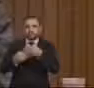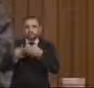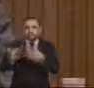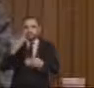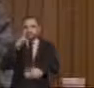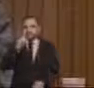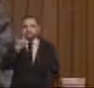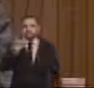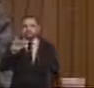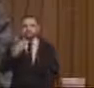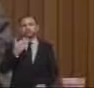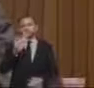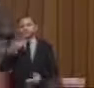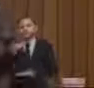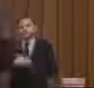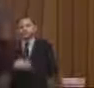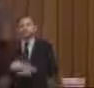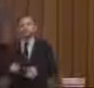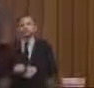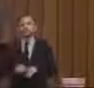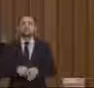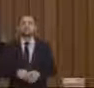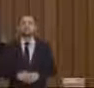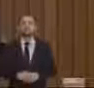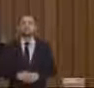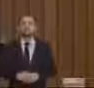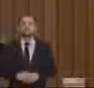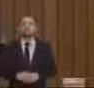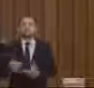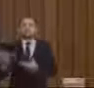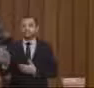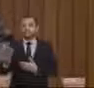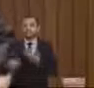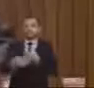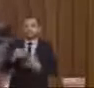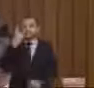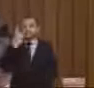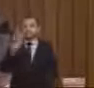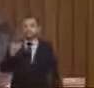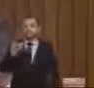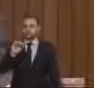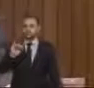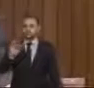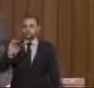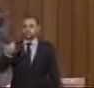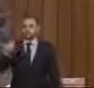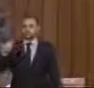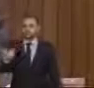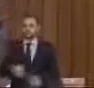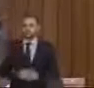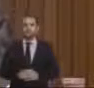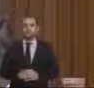que registre nos autos desta casa. Quero aqui também passar a palavra para o deputado Fábio Braga. Existe um